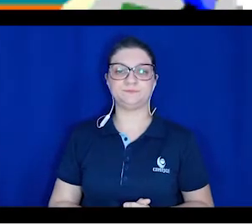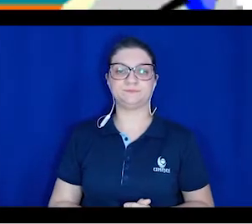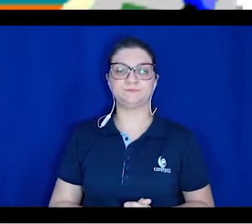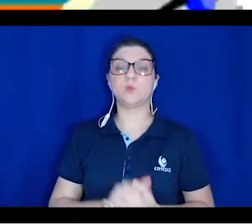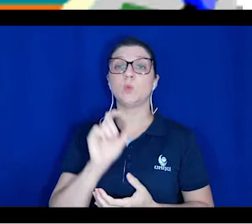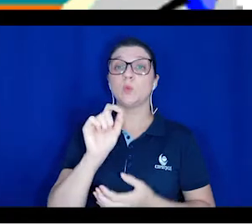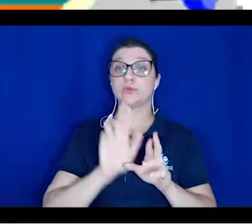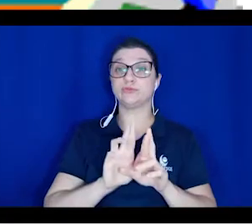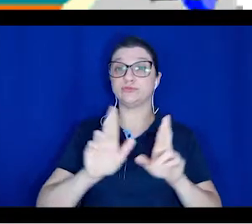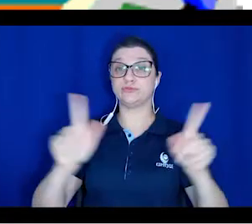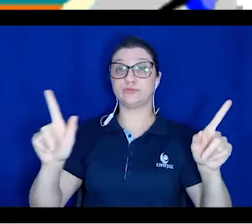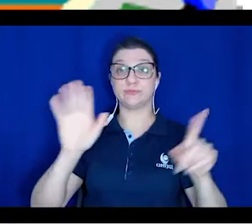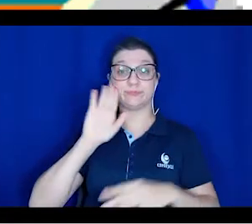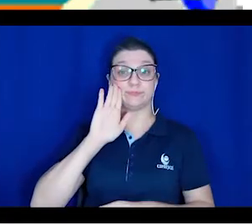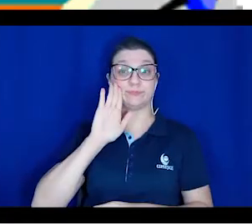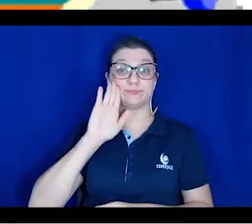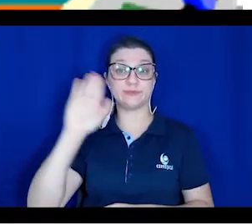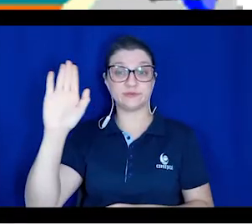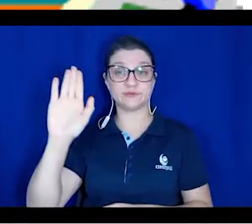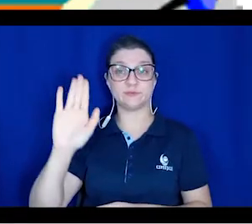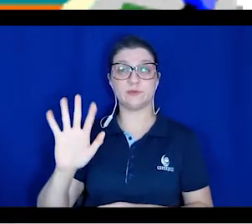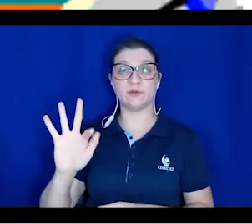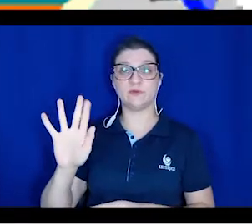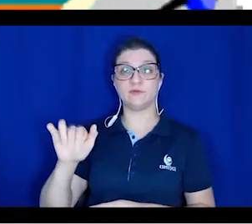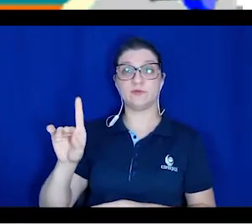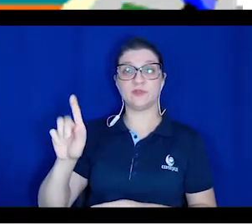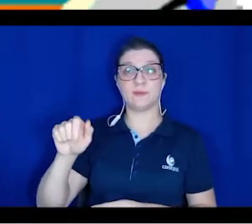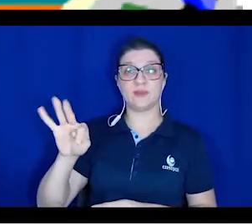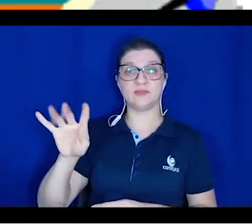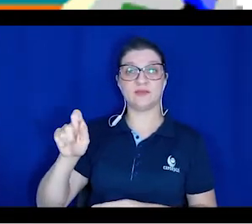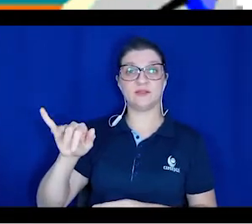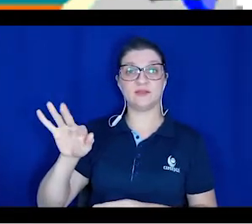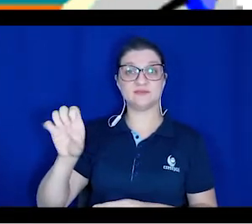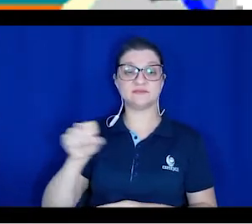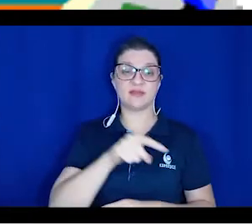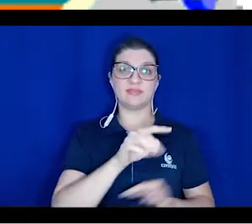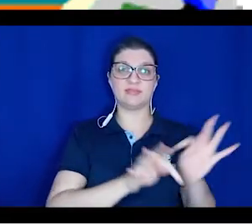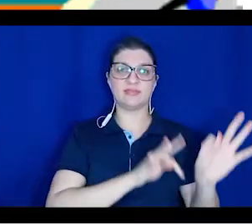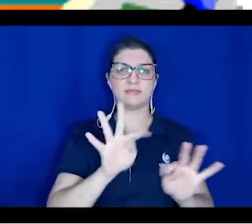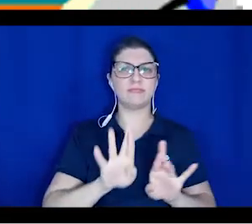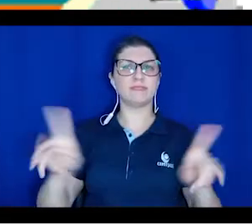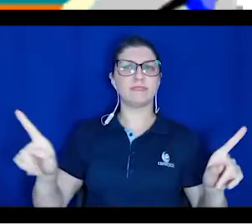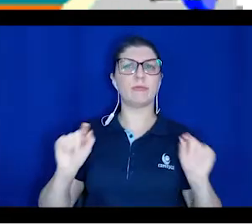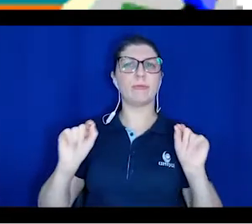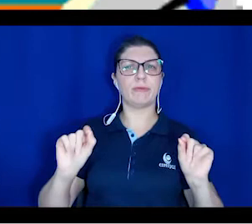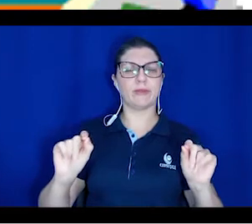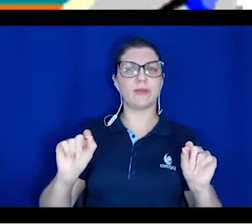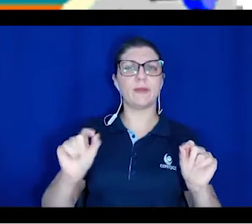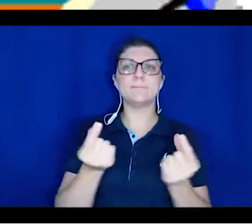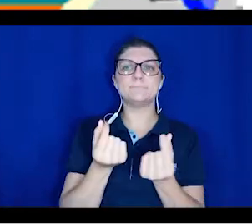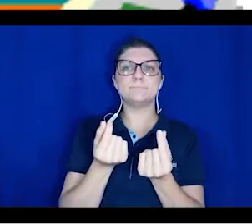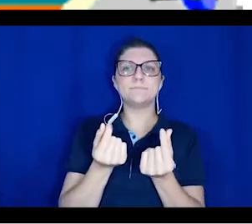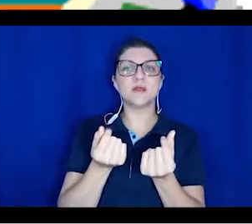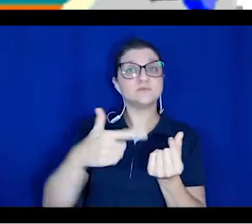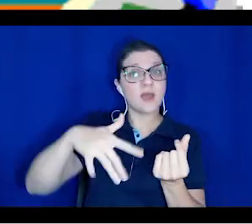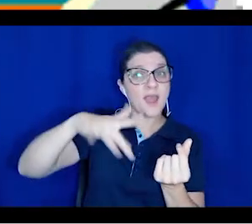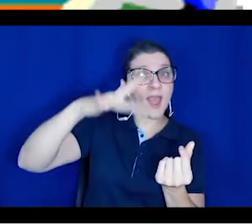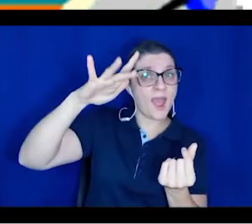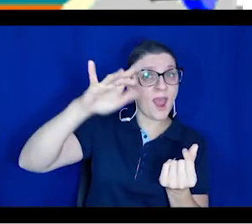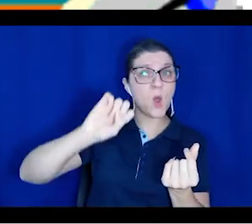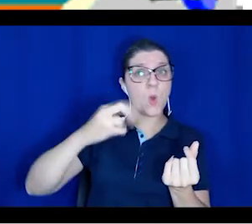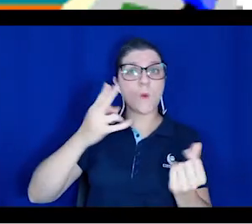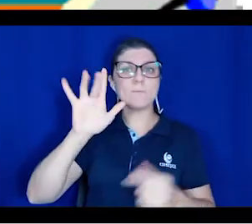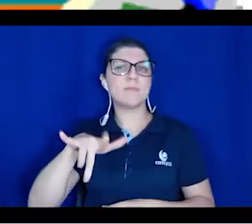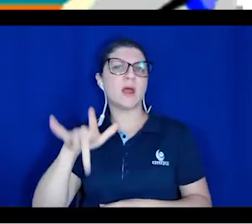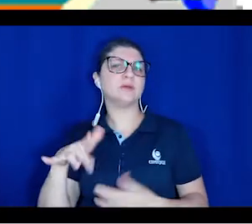Grande diferença entre análise fundamentalista e técnica é o que nós queremos saber, ou seja, os preços estão caros ou estão baratos?